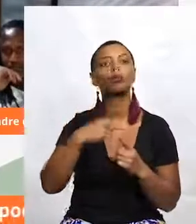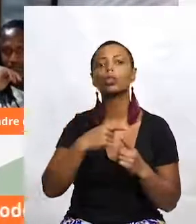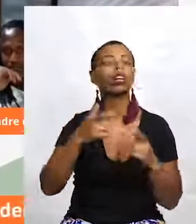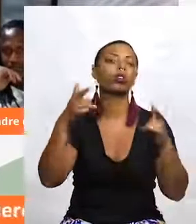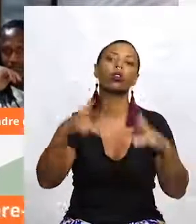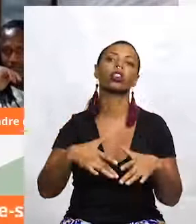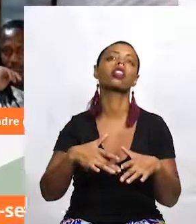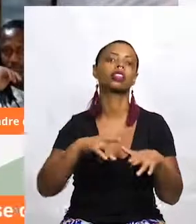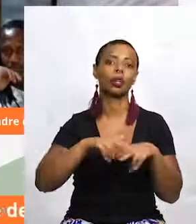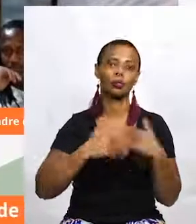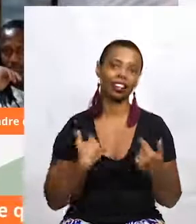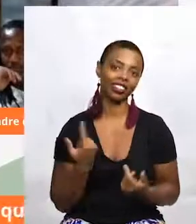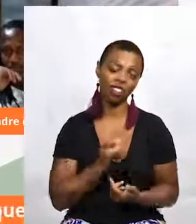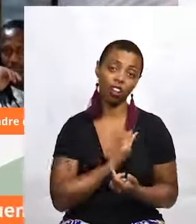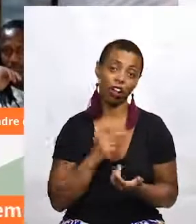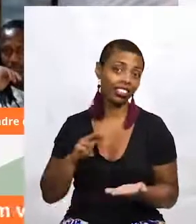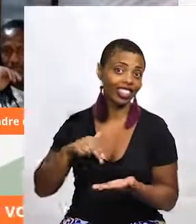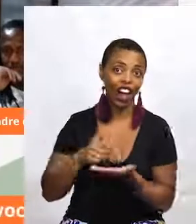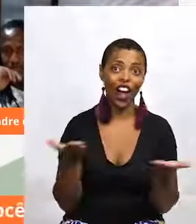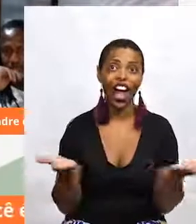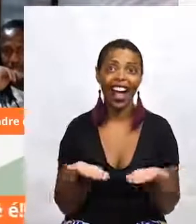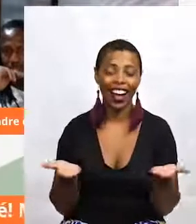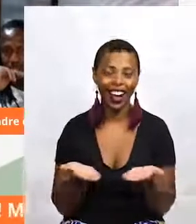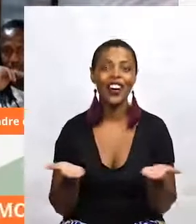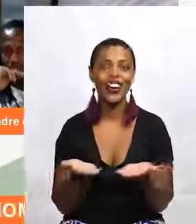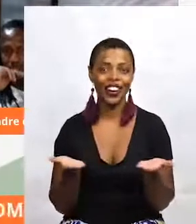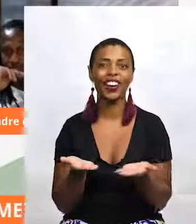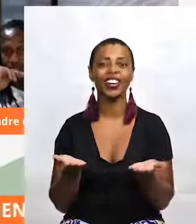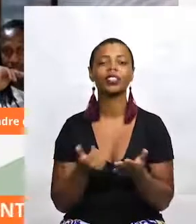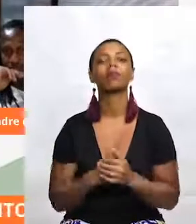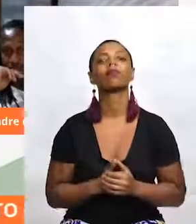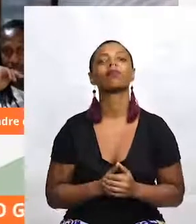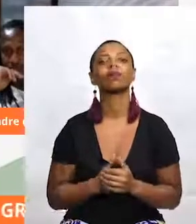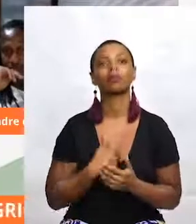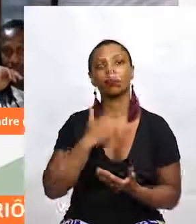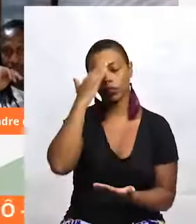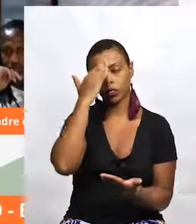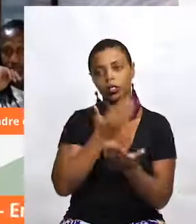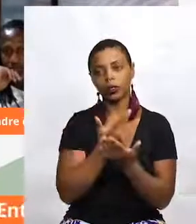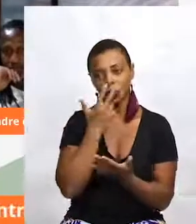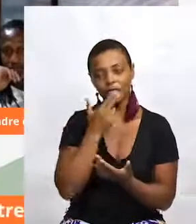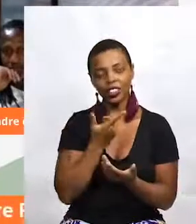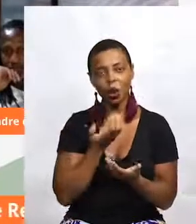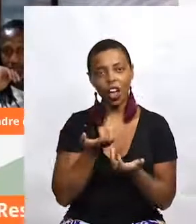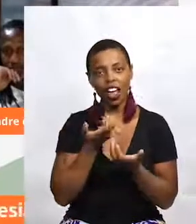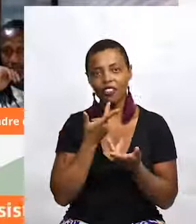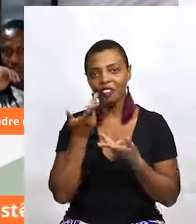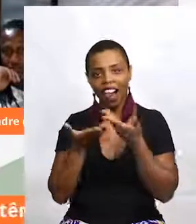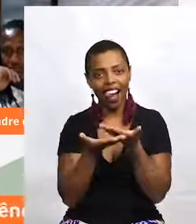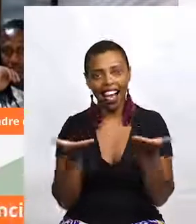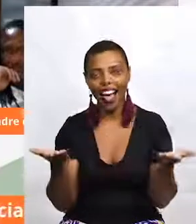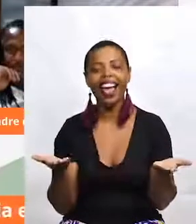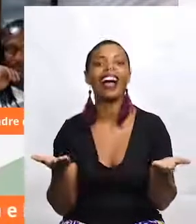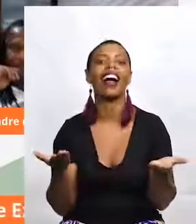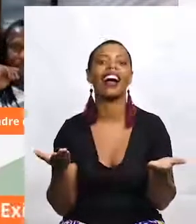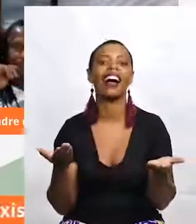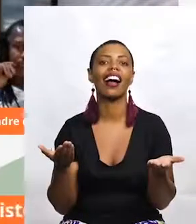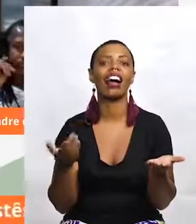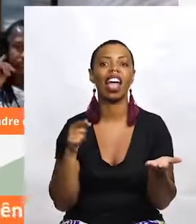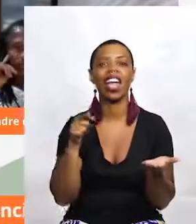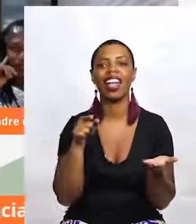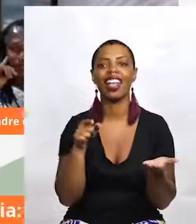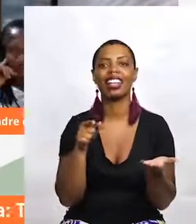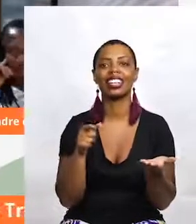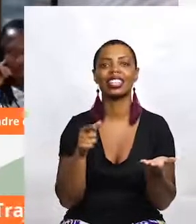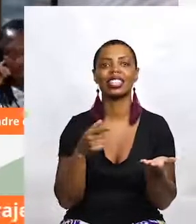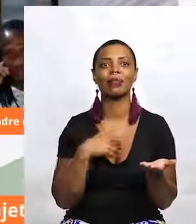nós, que acabou de chegar. Acredito que era isso que eu queria deixar para vocês. Eram essas